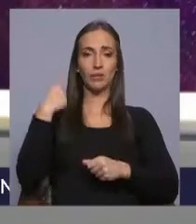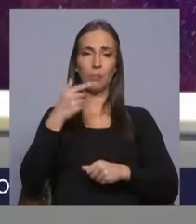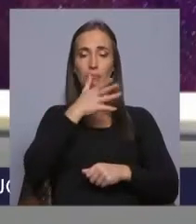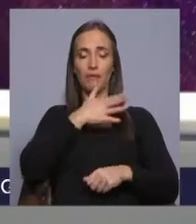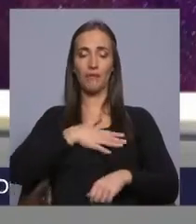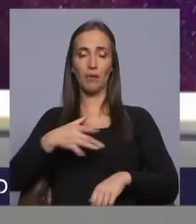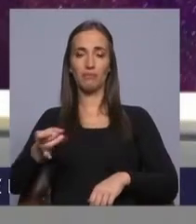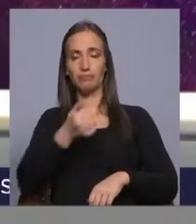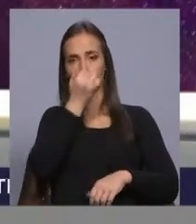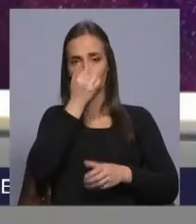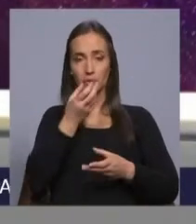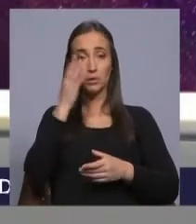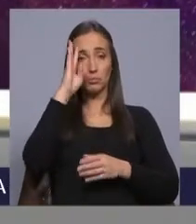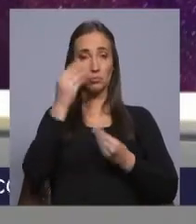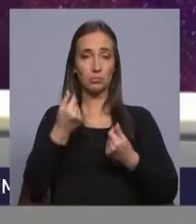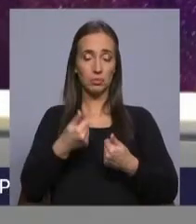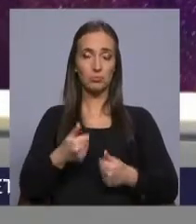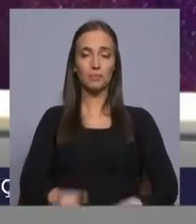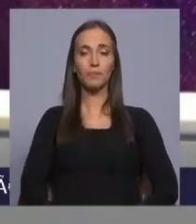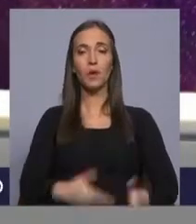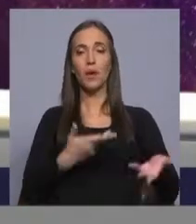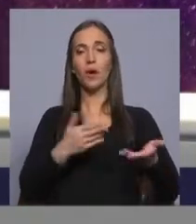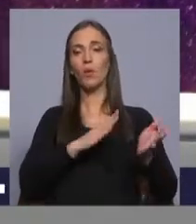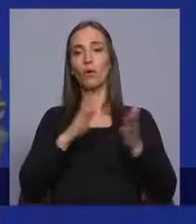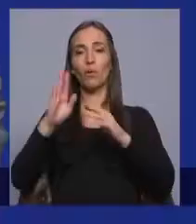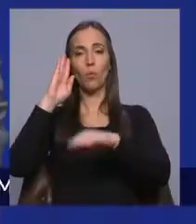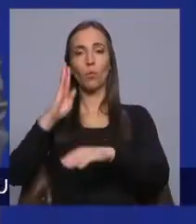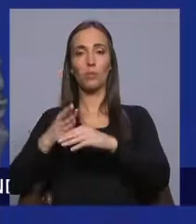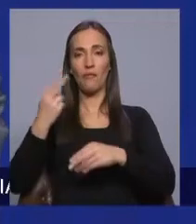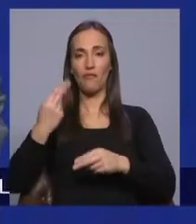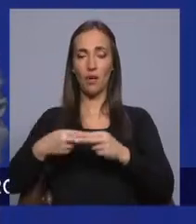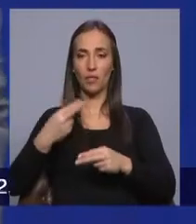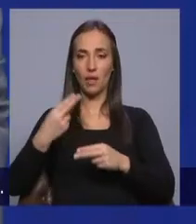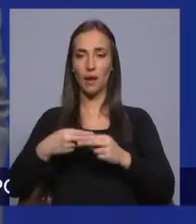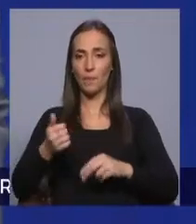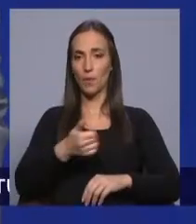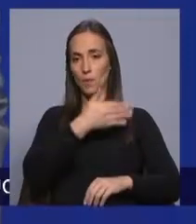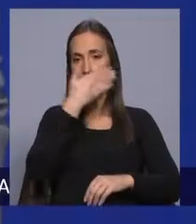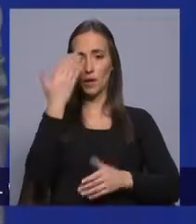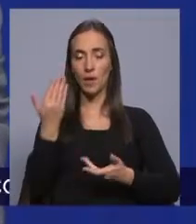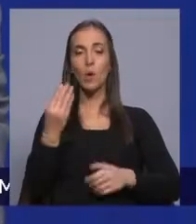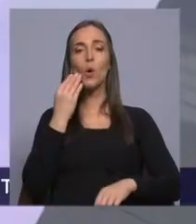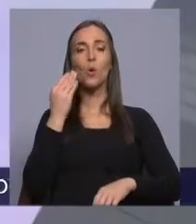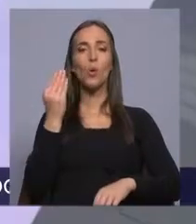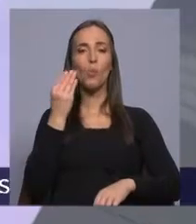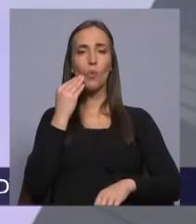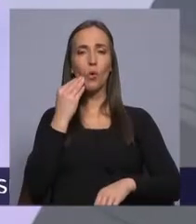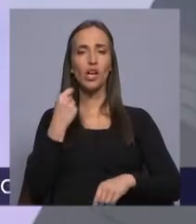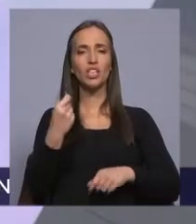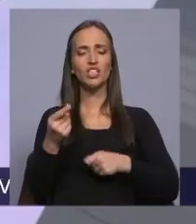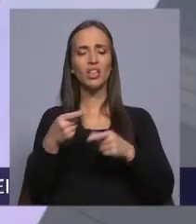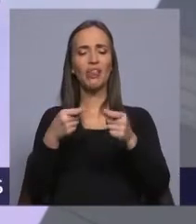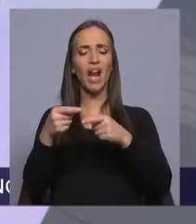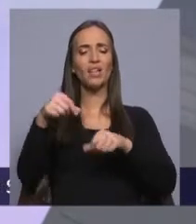E agora vamos à última fronteira, à velocidade da luz. Miguel, bom dia. Bom dia. Vamos a isso. Lara, como é que a química das estrelas nos pode ajudar a